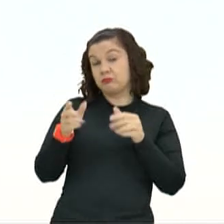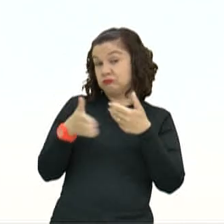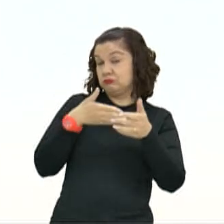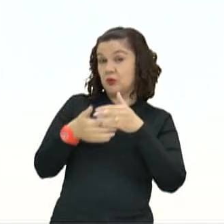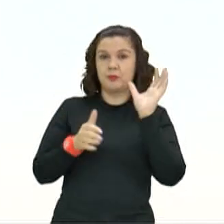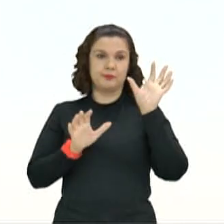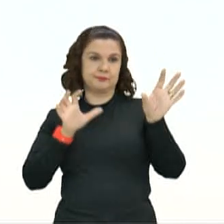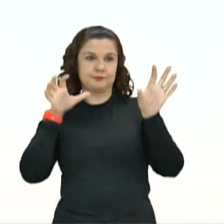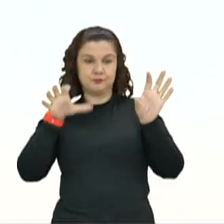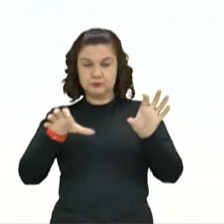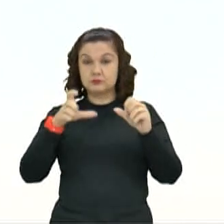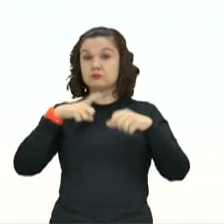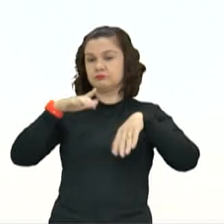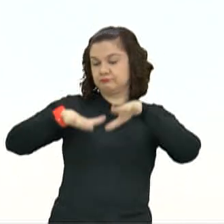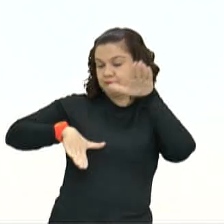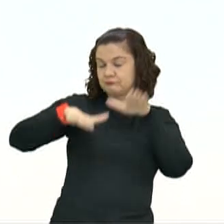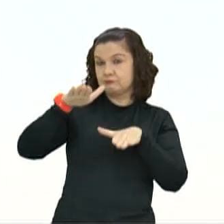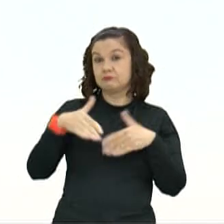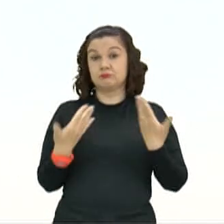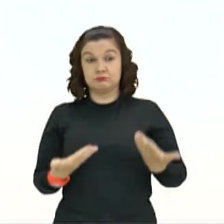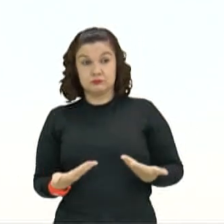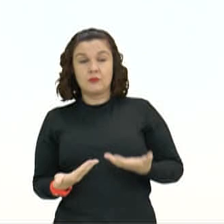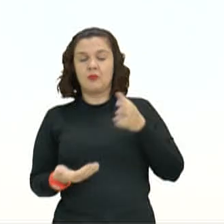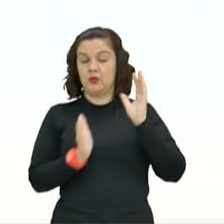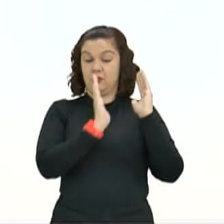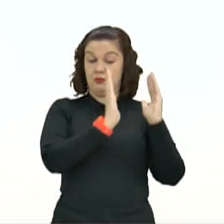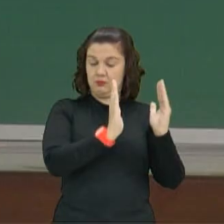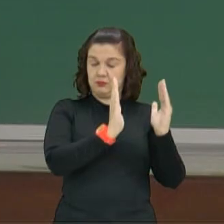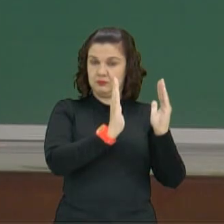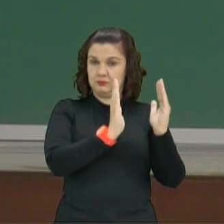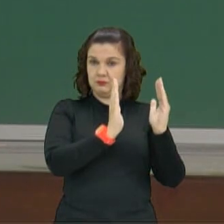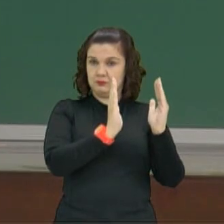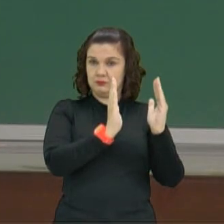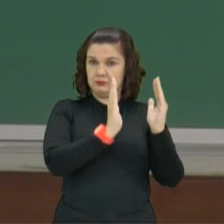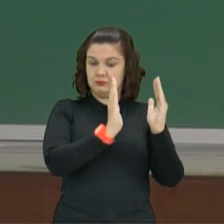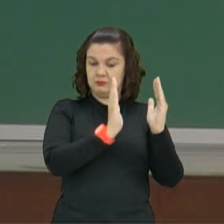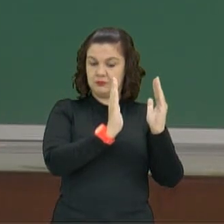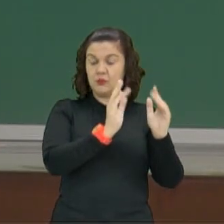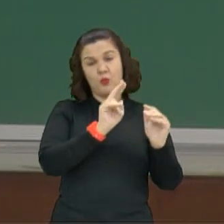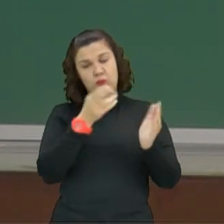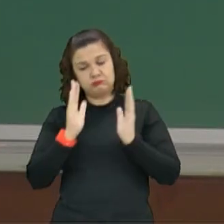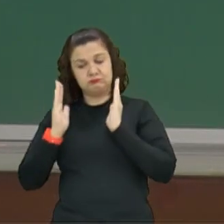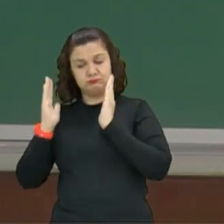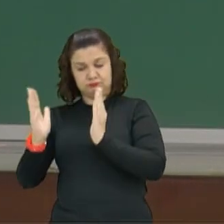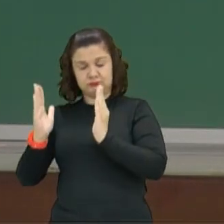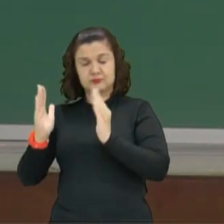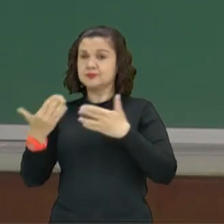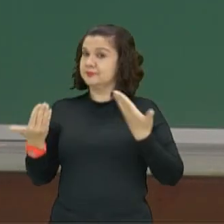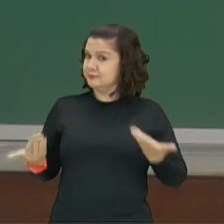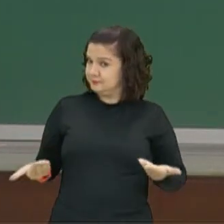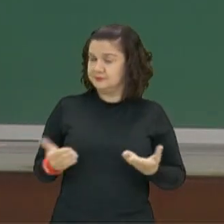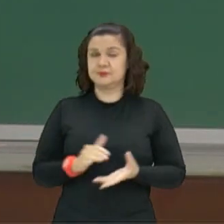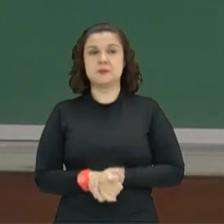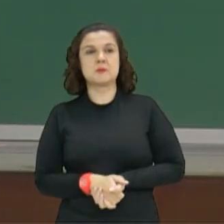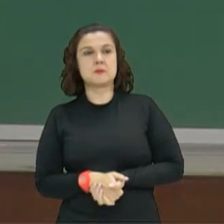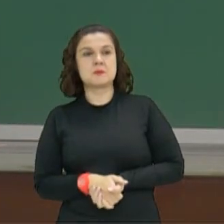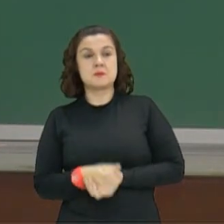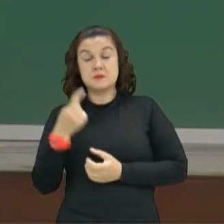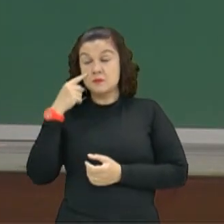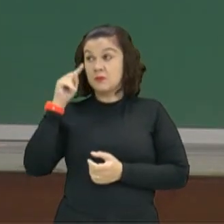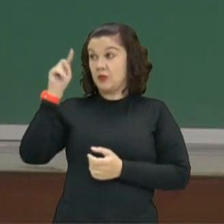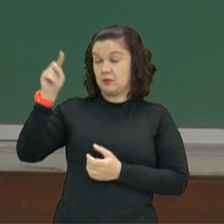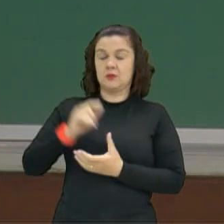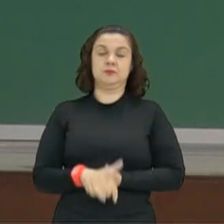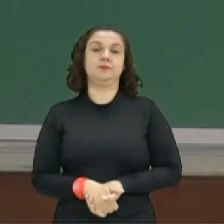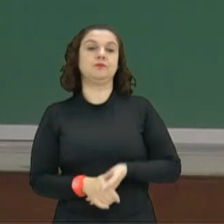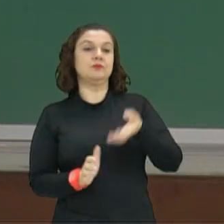segundo membro. Tá? Existe uma variável, ela pode estar no primeiro membro, que tem antes do símbolo, e depois no segundo membro. Outro exemplo seria esse daqui,